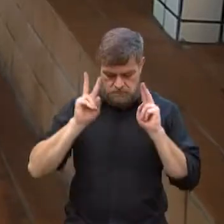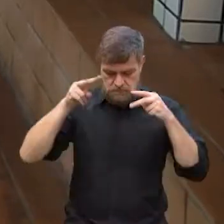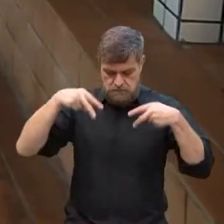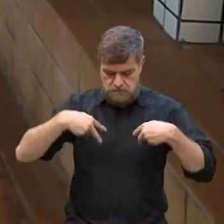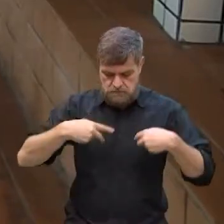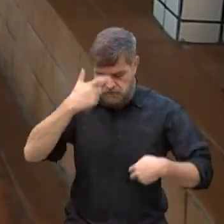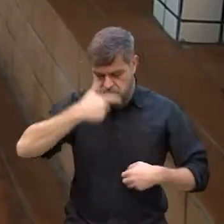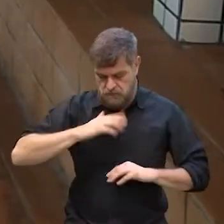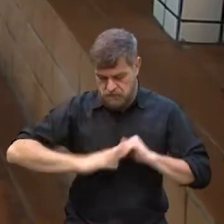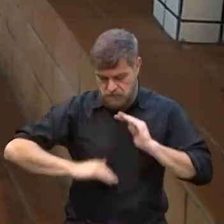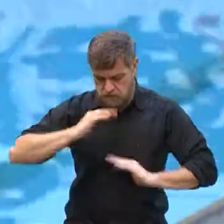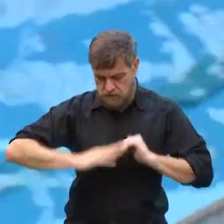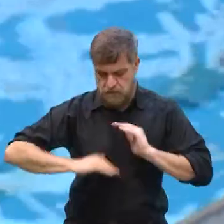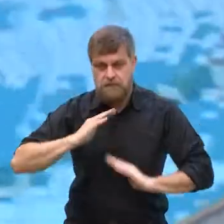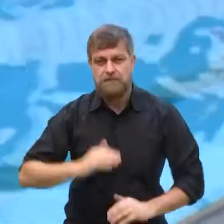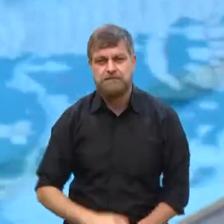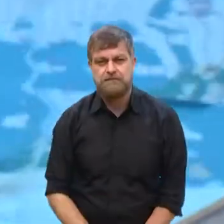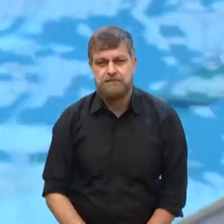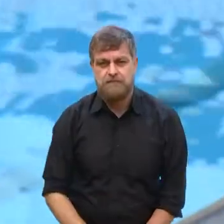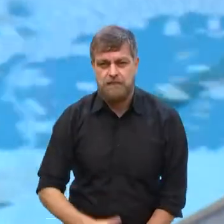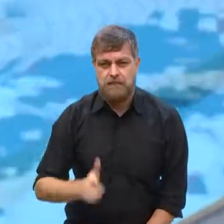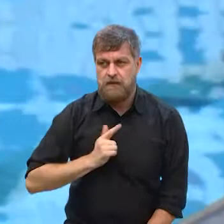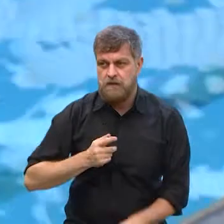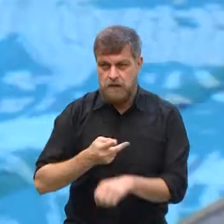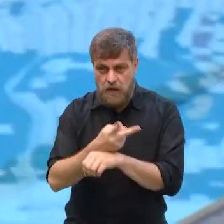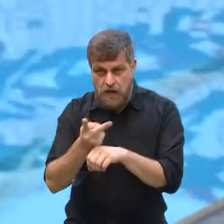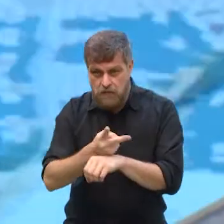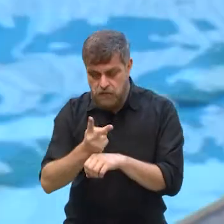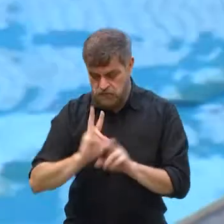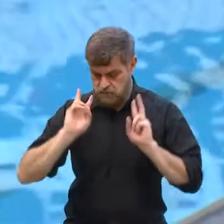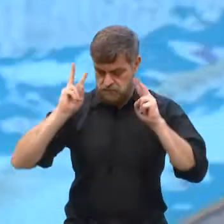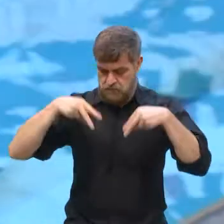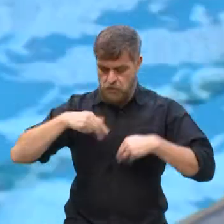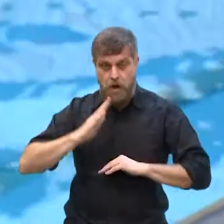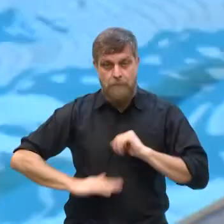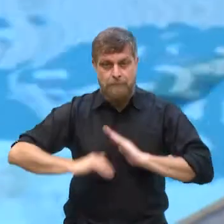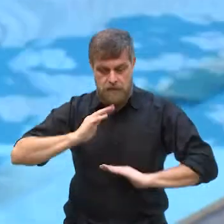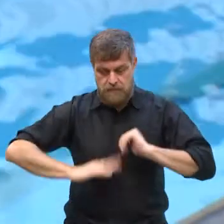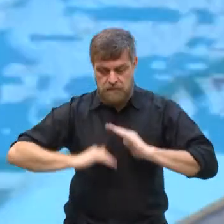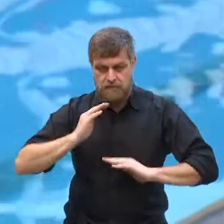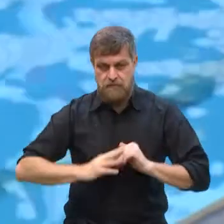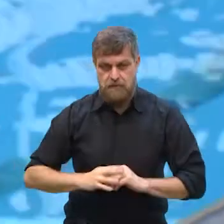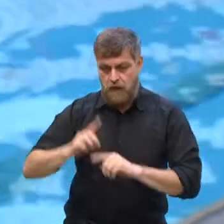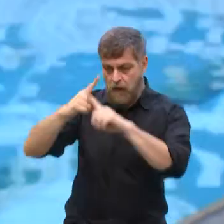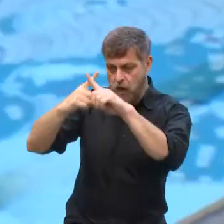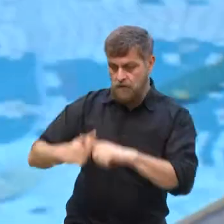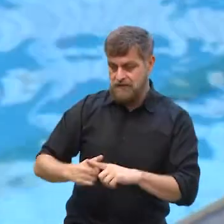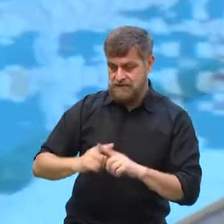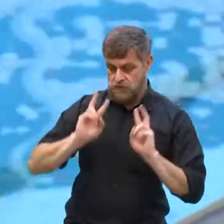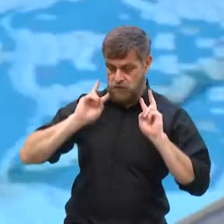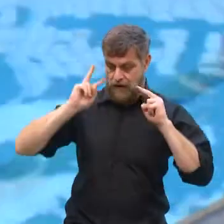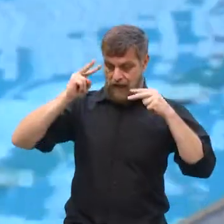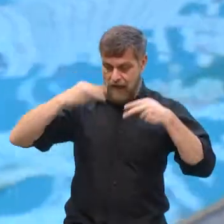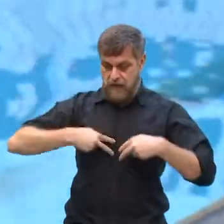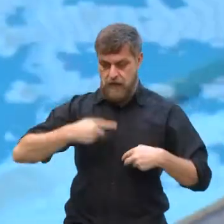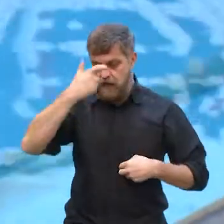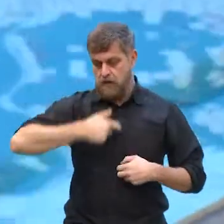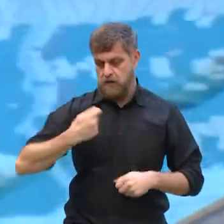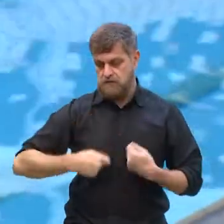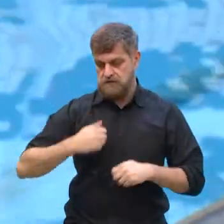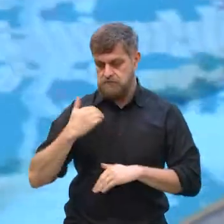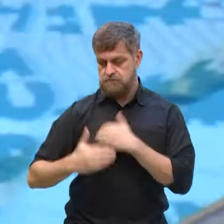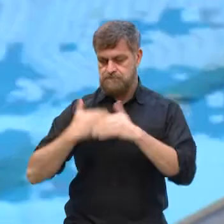só no seu desempenho? A gente busca só o nosso desempenho. A competição ela é comigo mesmo, eu tenho que